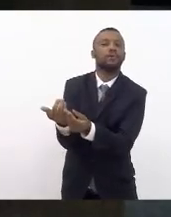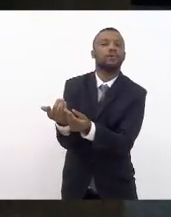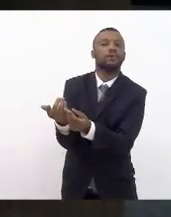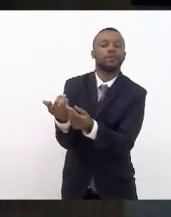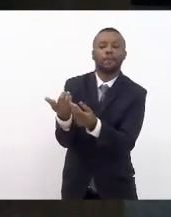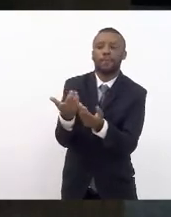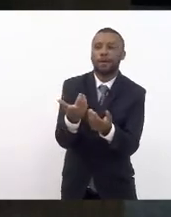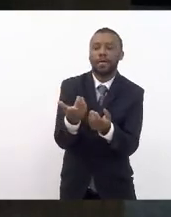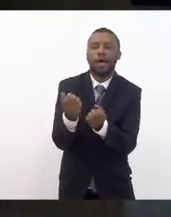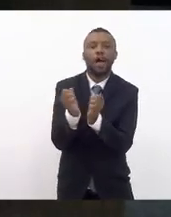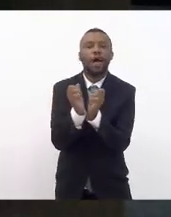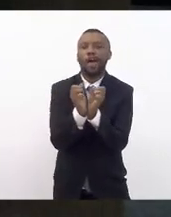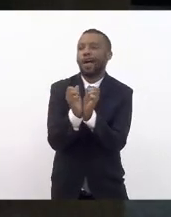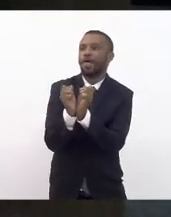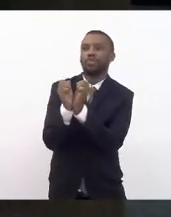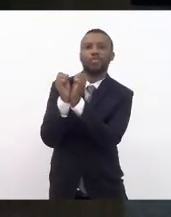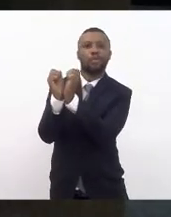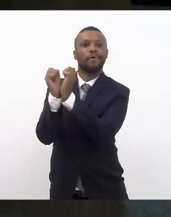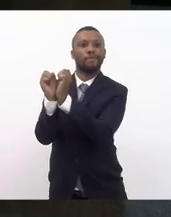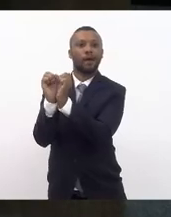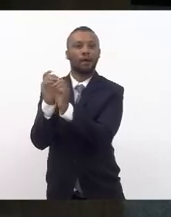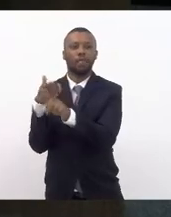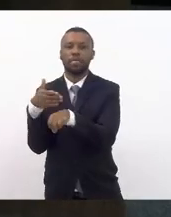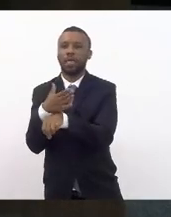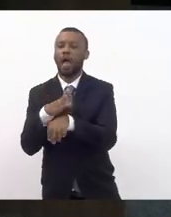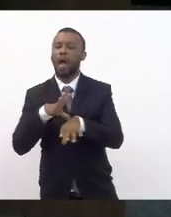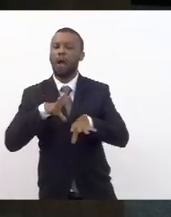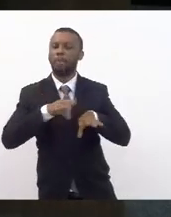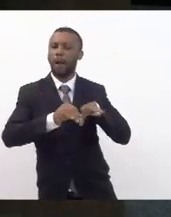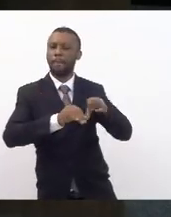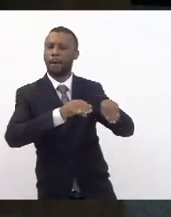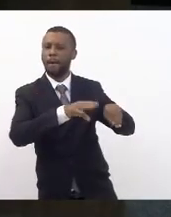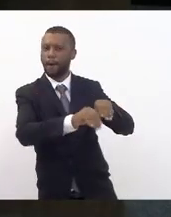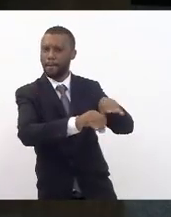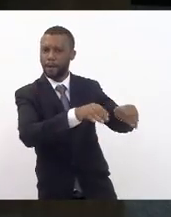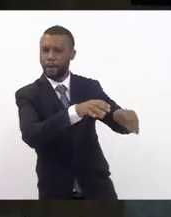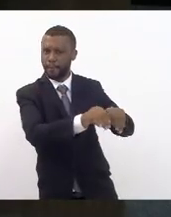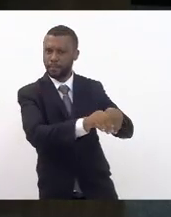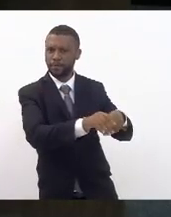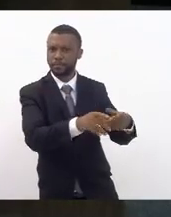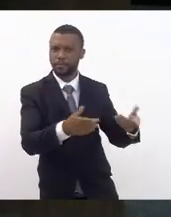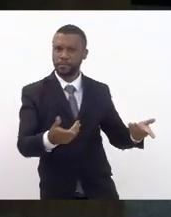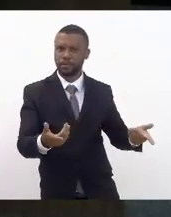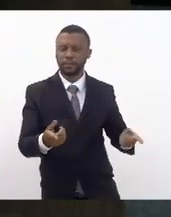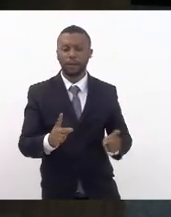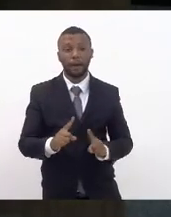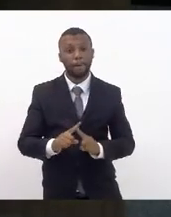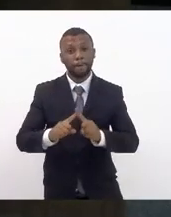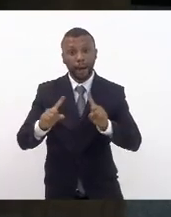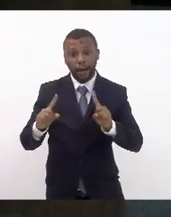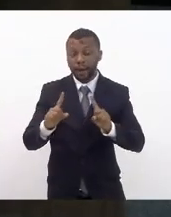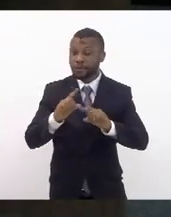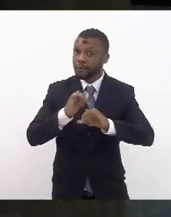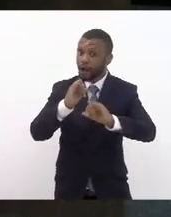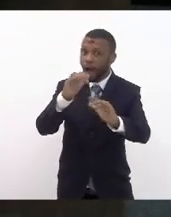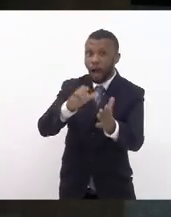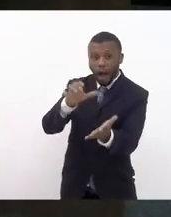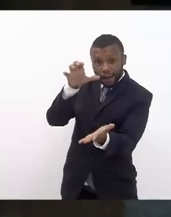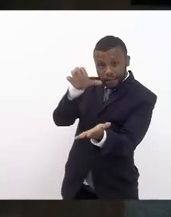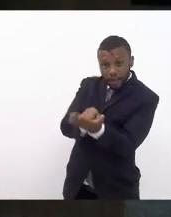troféu aos invasores de plantão. Mas vai ficar